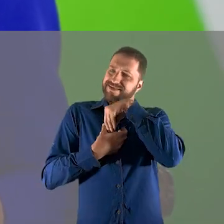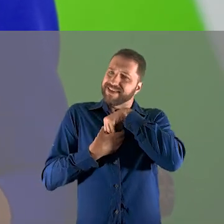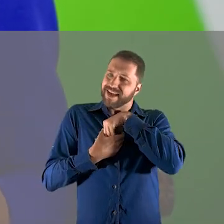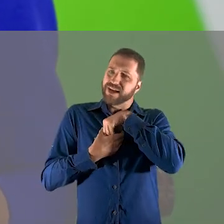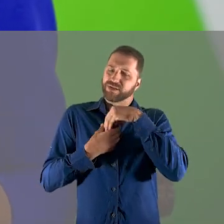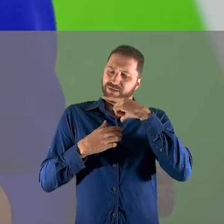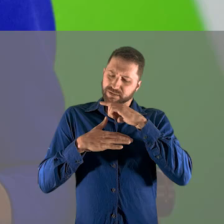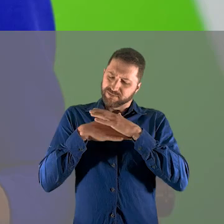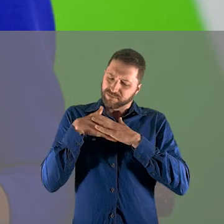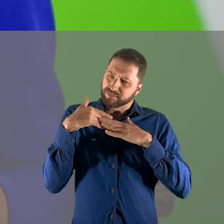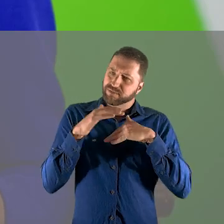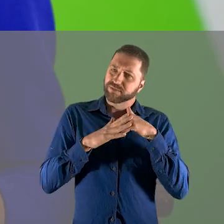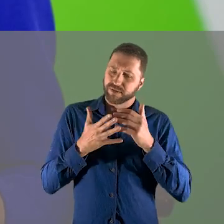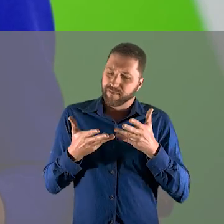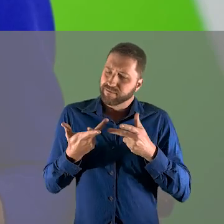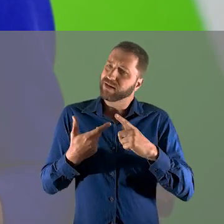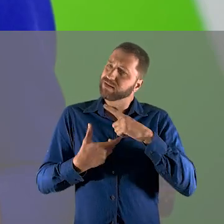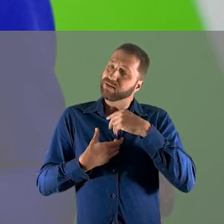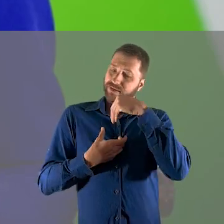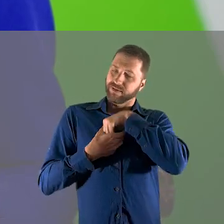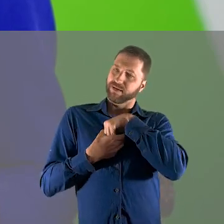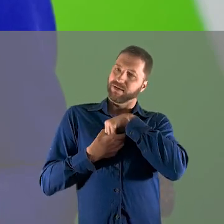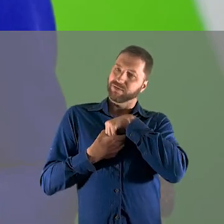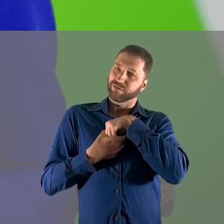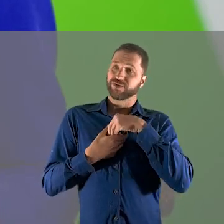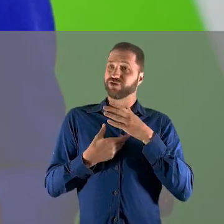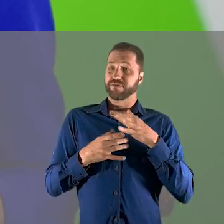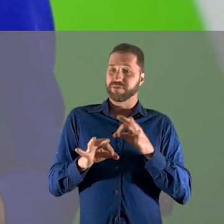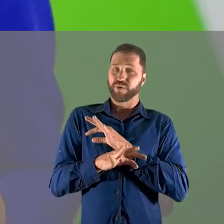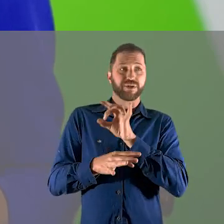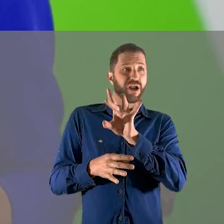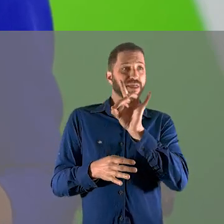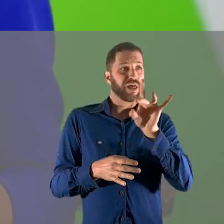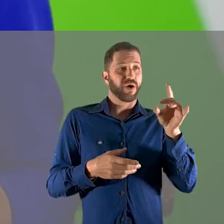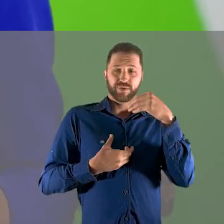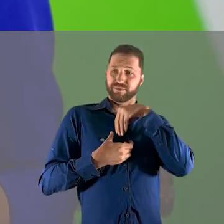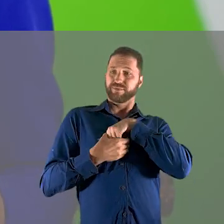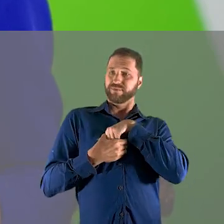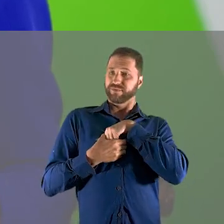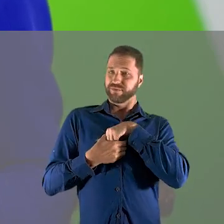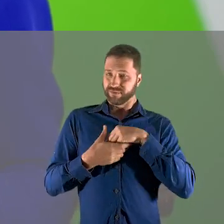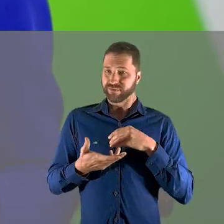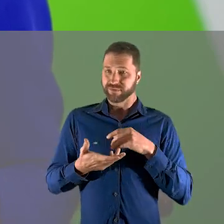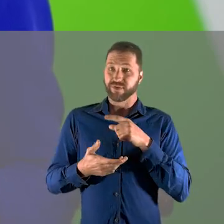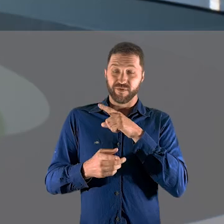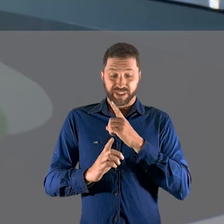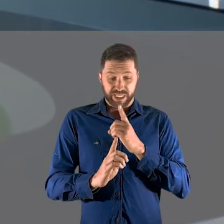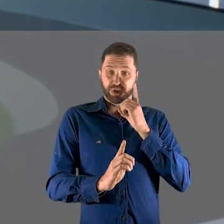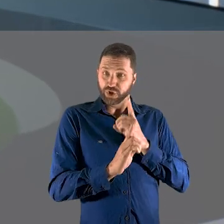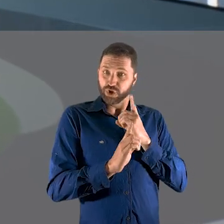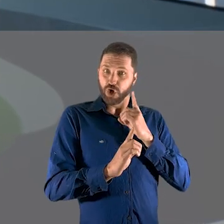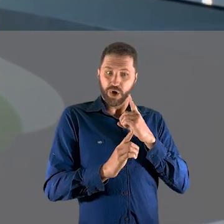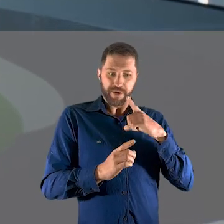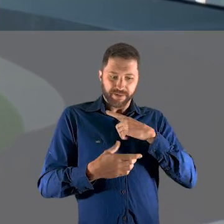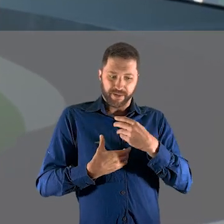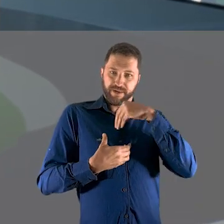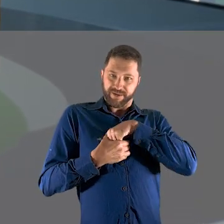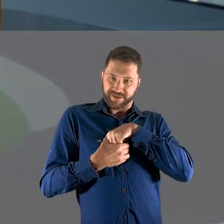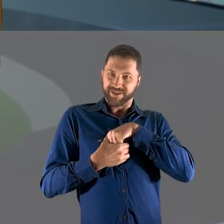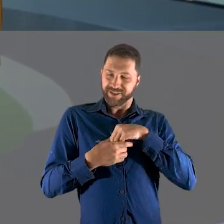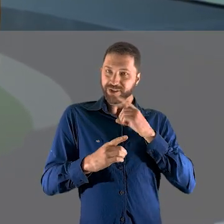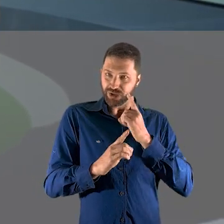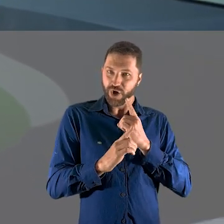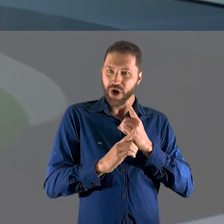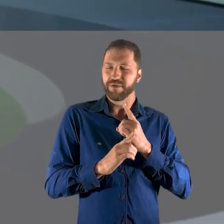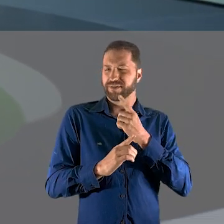dentro de si talentos né porque é algo que já está na gente e você quando descobre isso